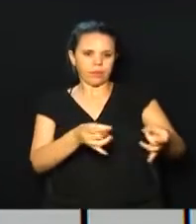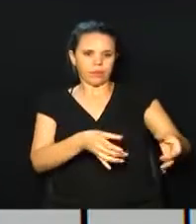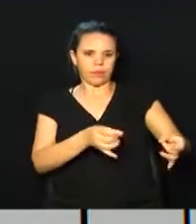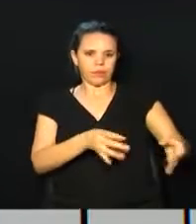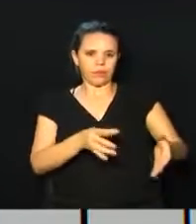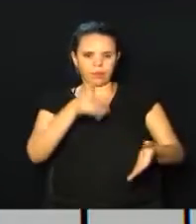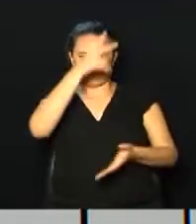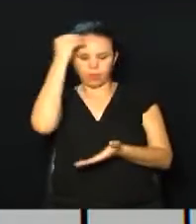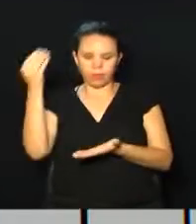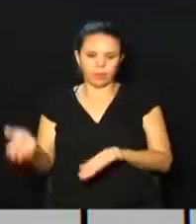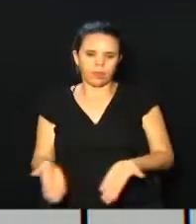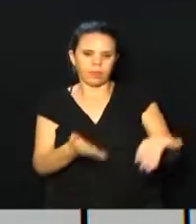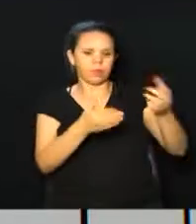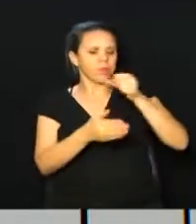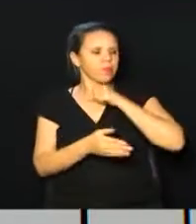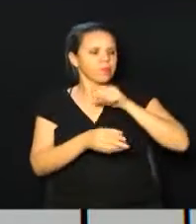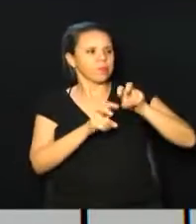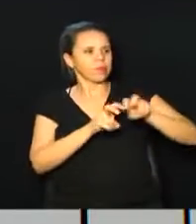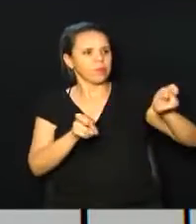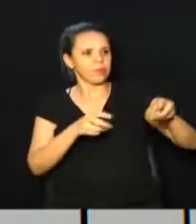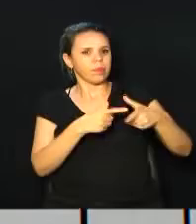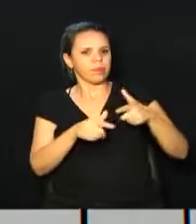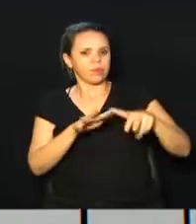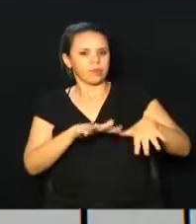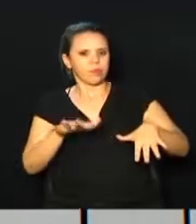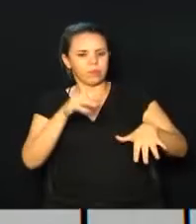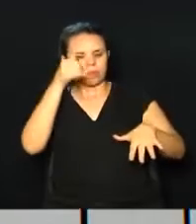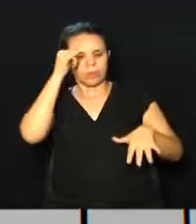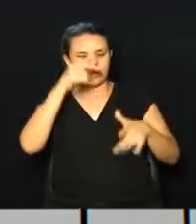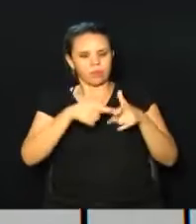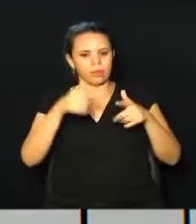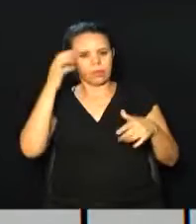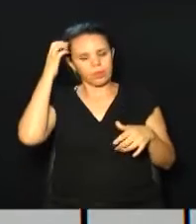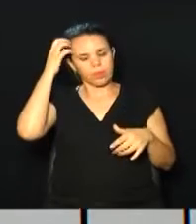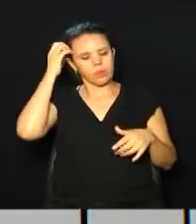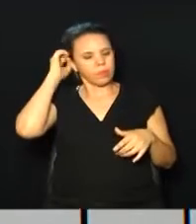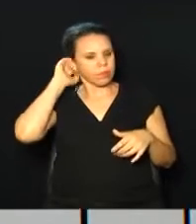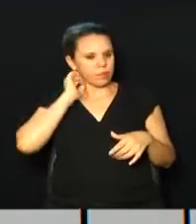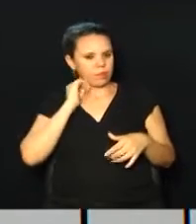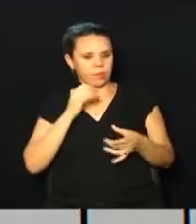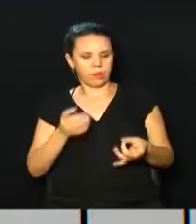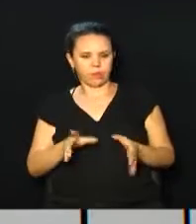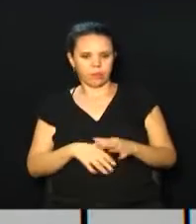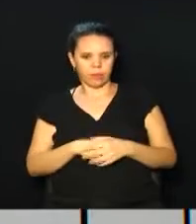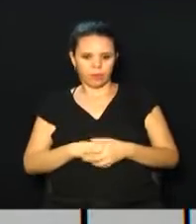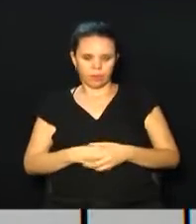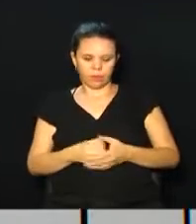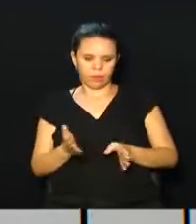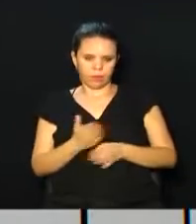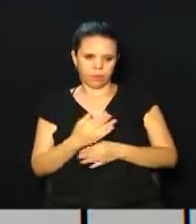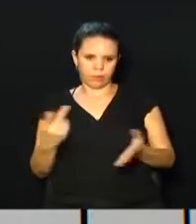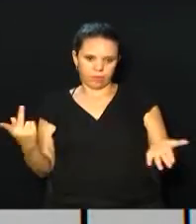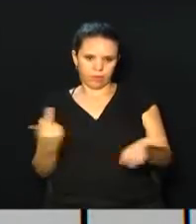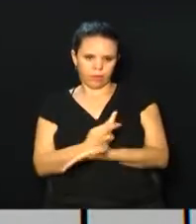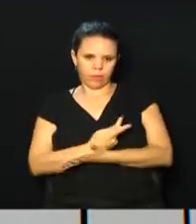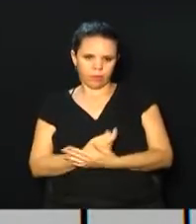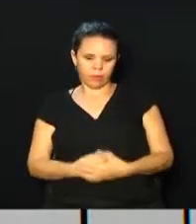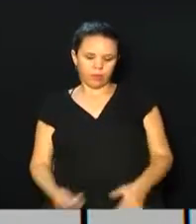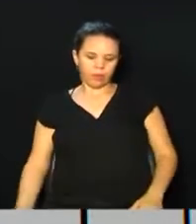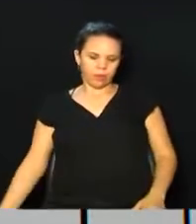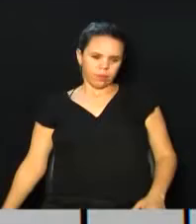recolhe móveis velhos, sofá, enfim, para evitar que eles sejam despejados de forma